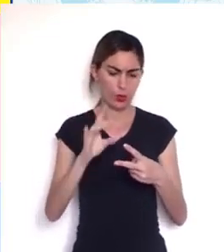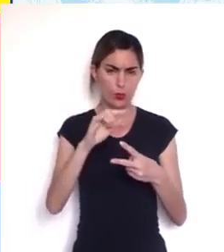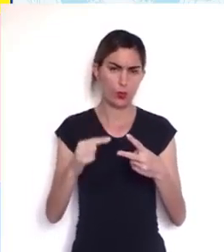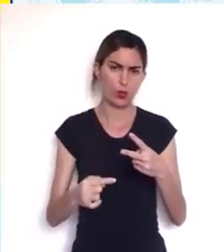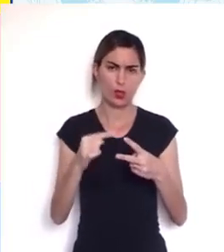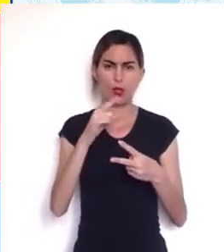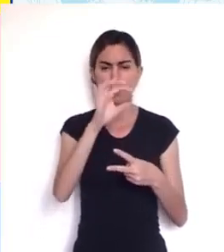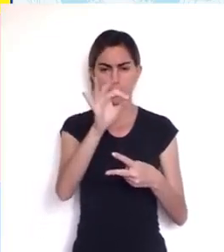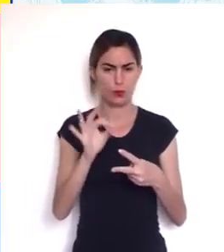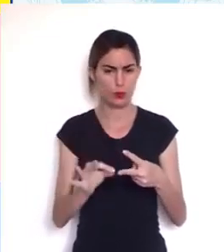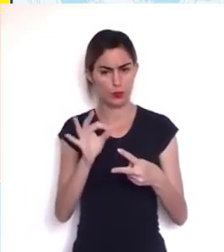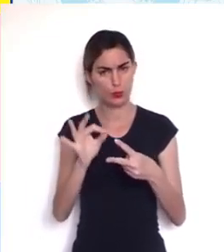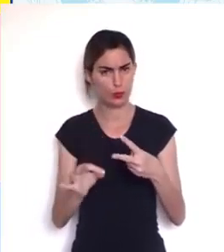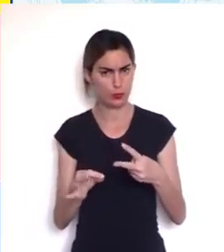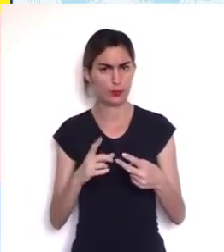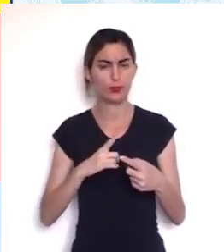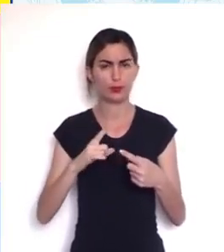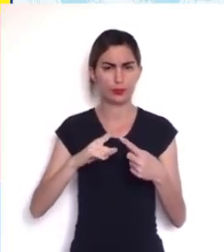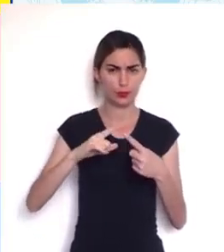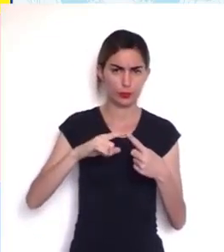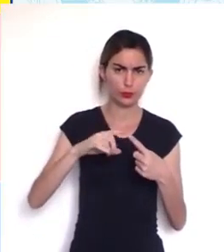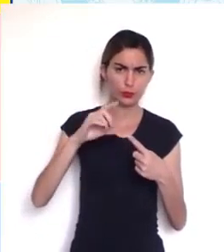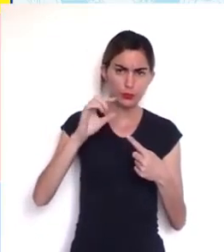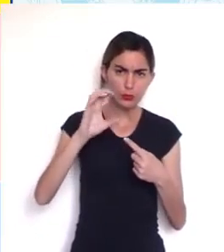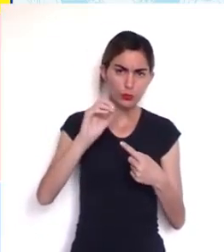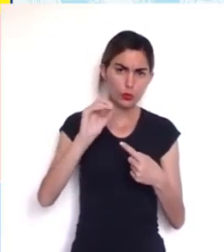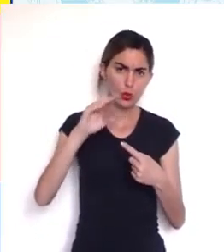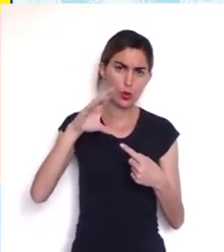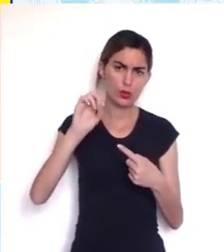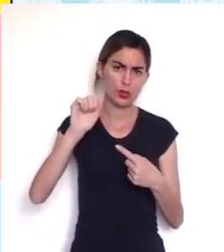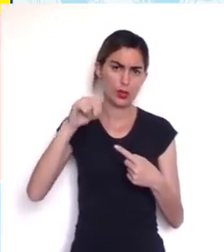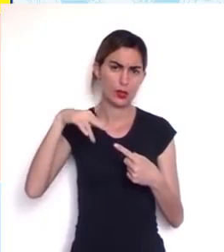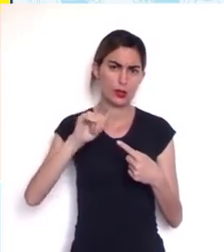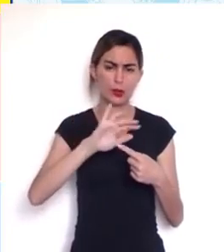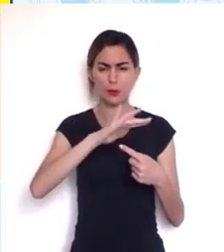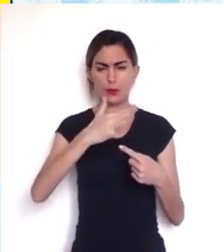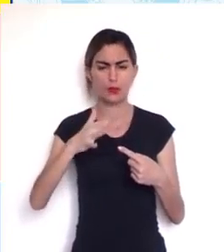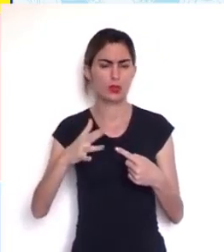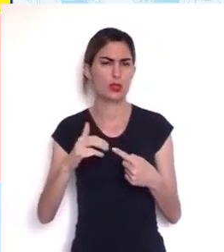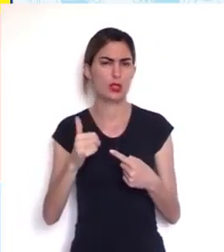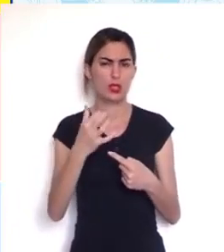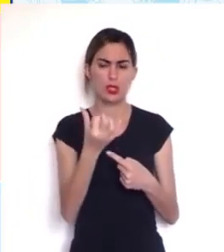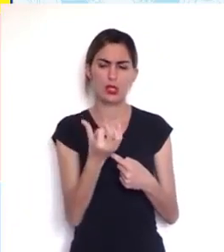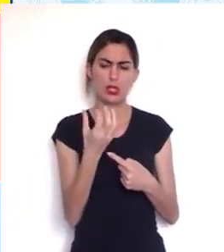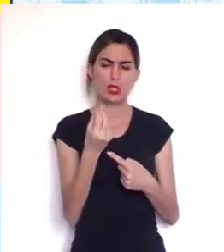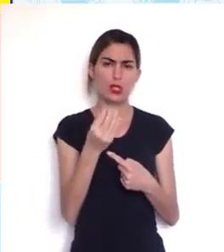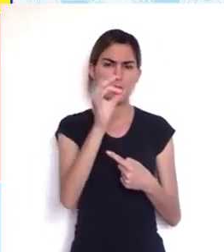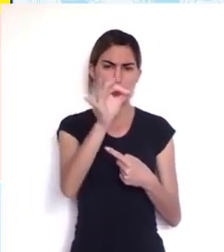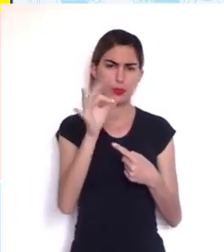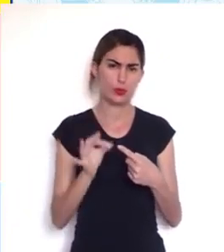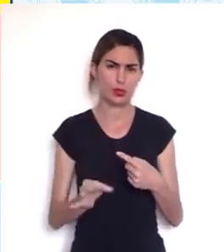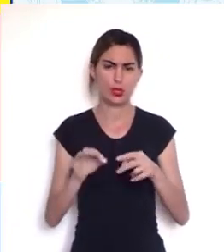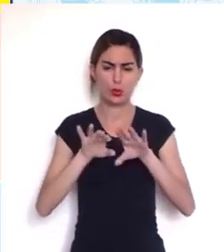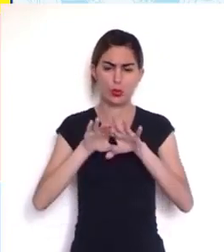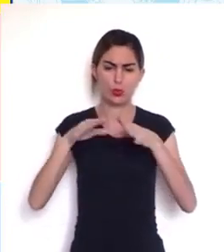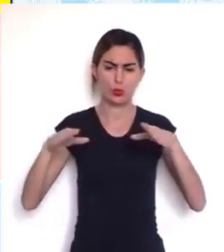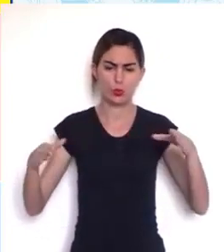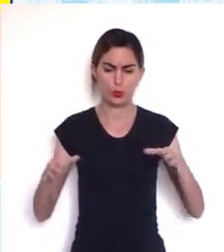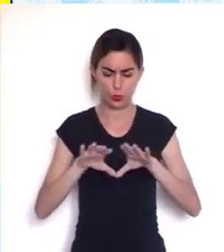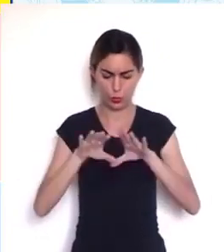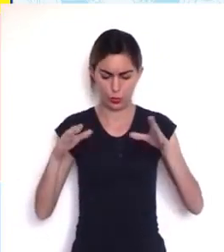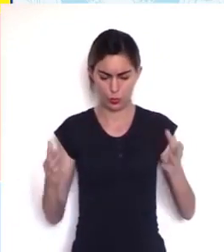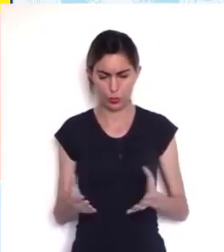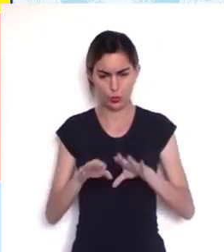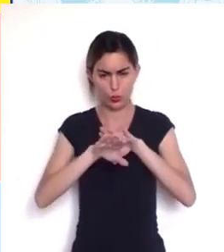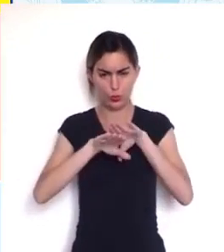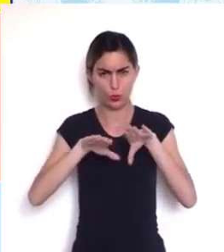ter ali uma porcentagem. Na crosta oceânica, ela recobre cerca aí de 60% da superfície